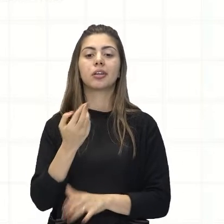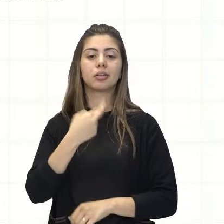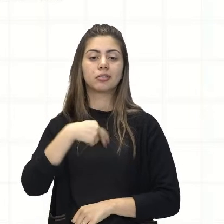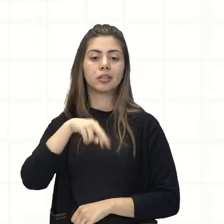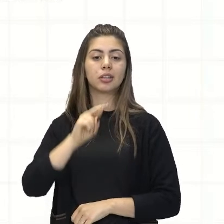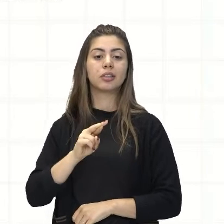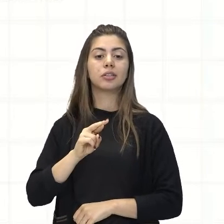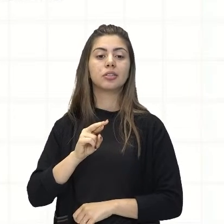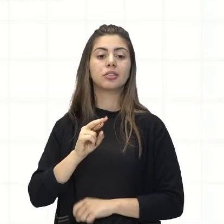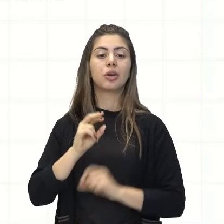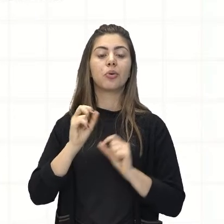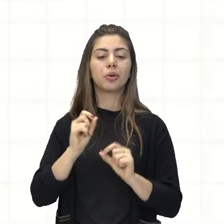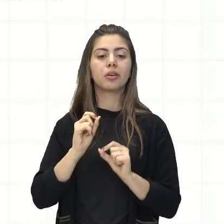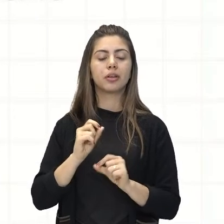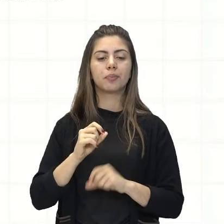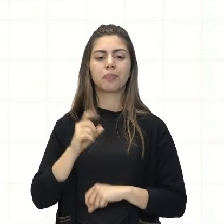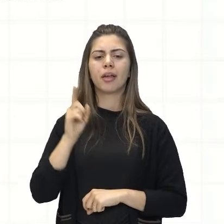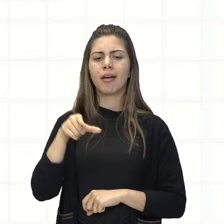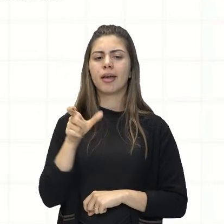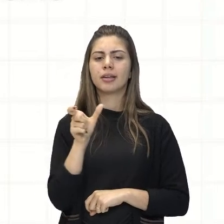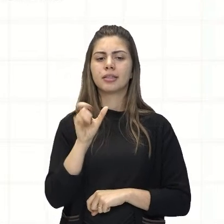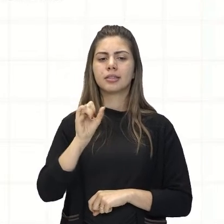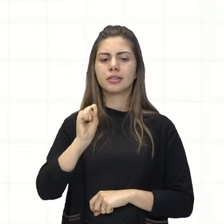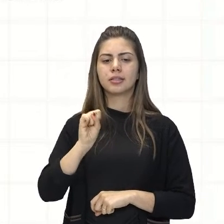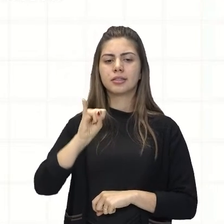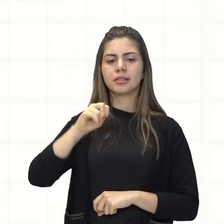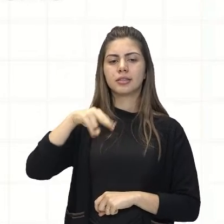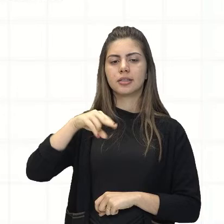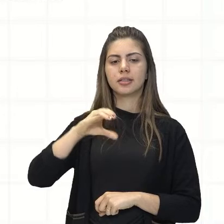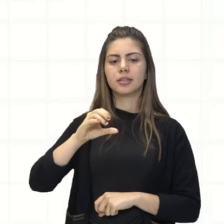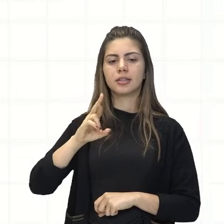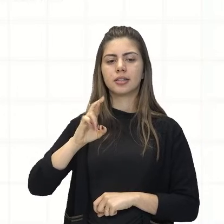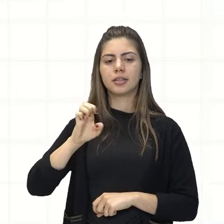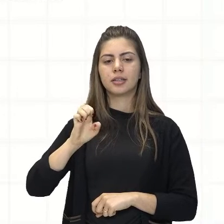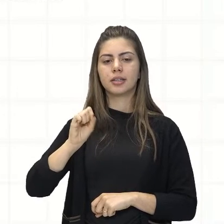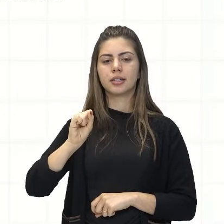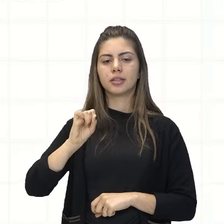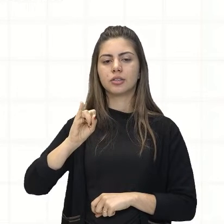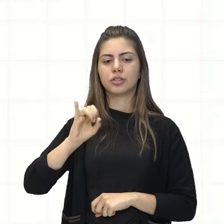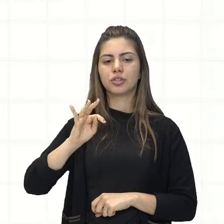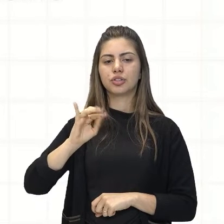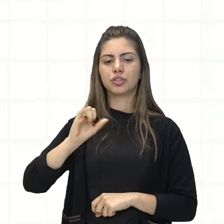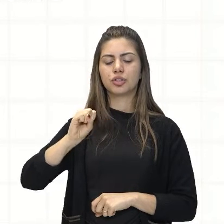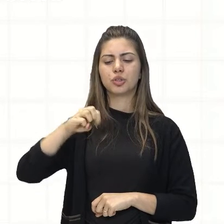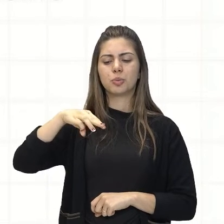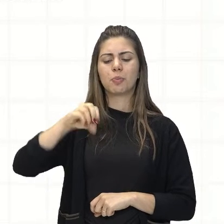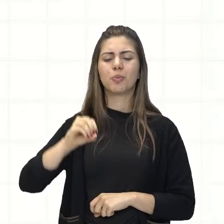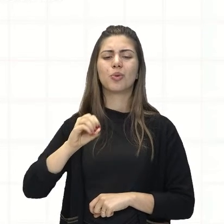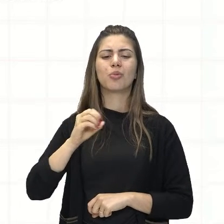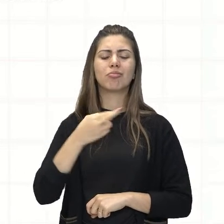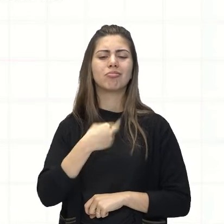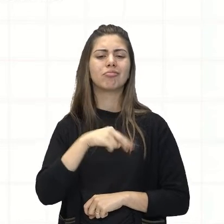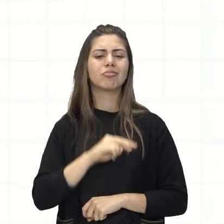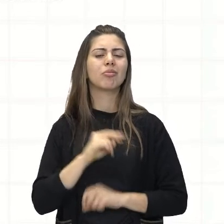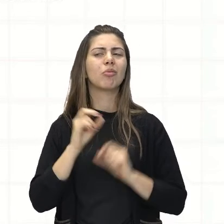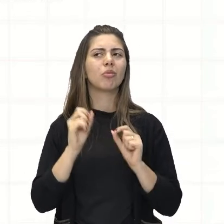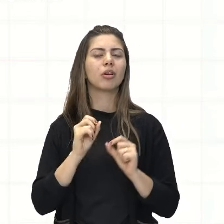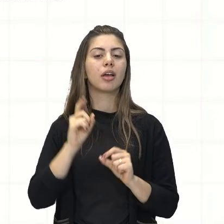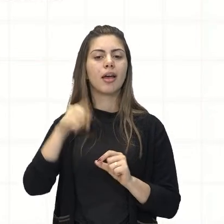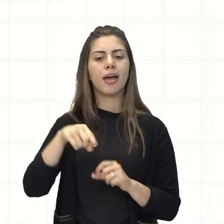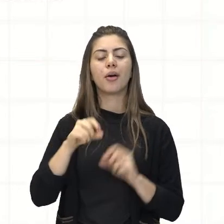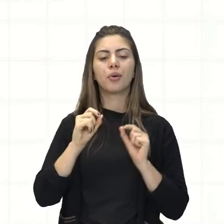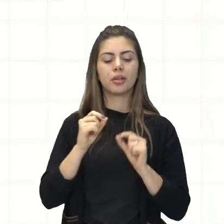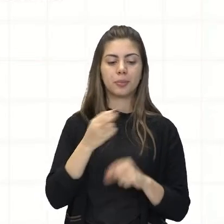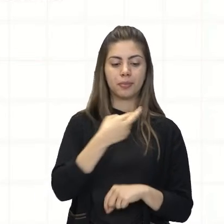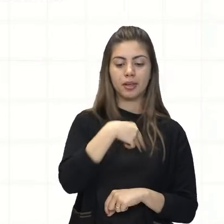de sincretismo religioso. Mas o que é o sincretismo religioso? É esse ato de